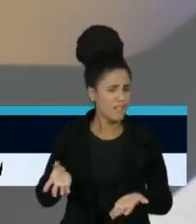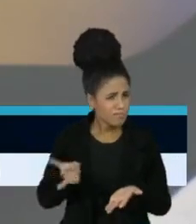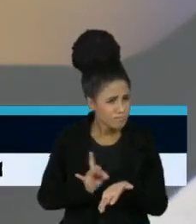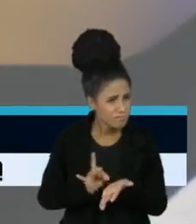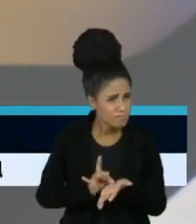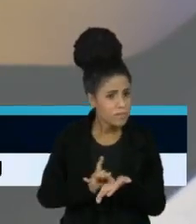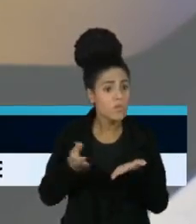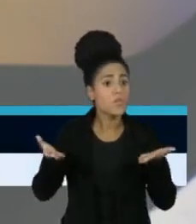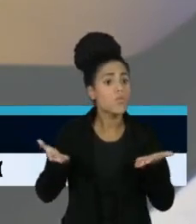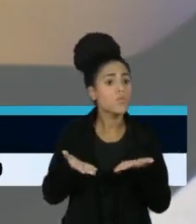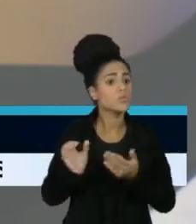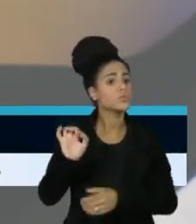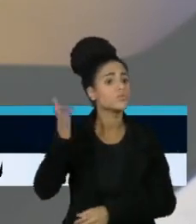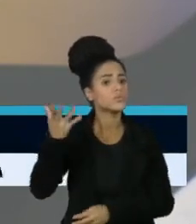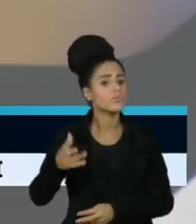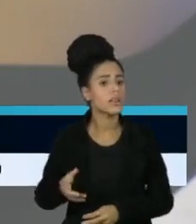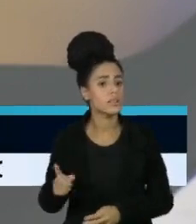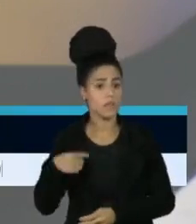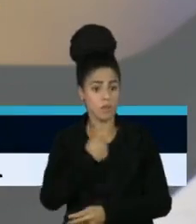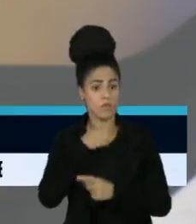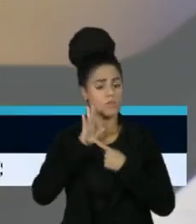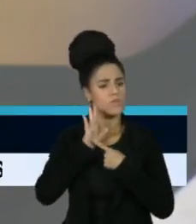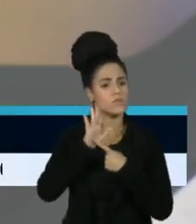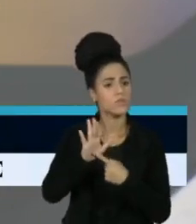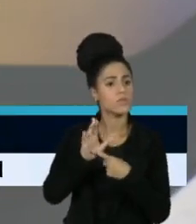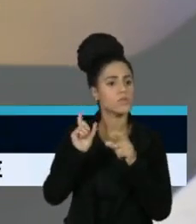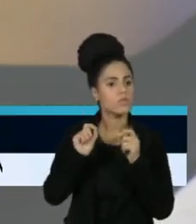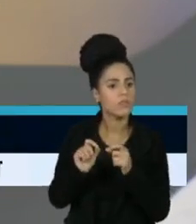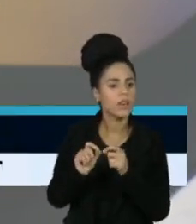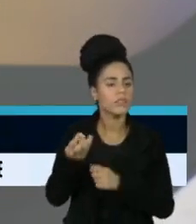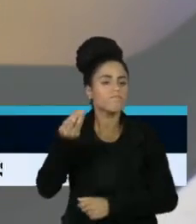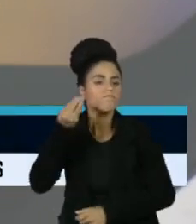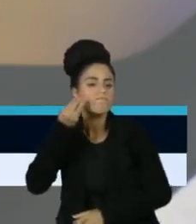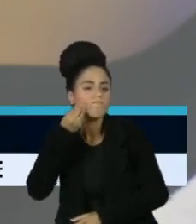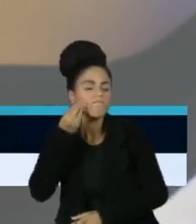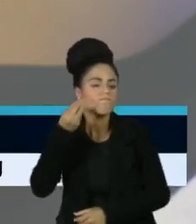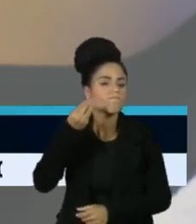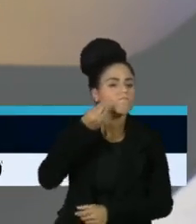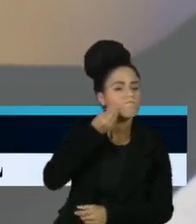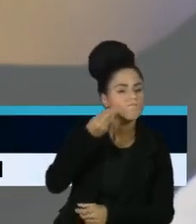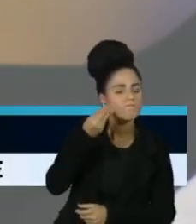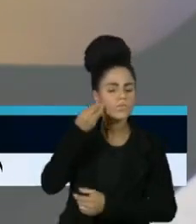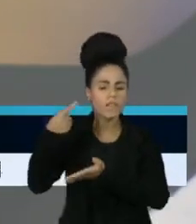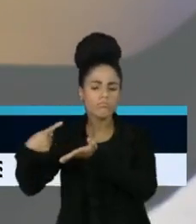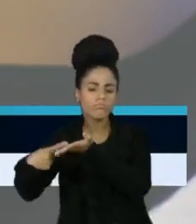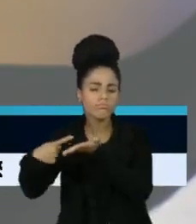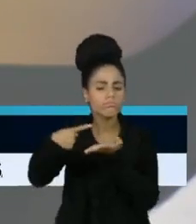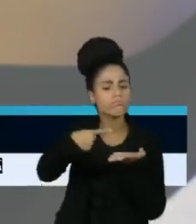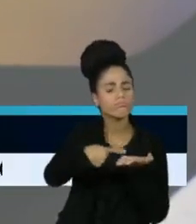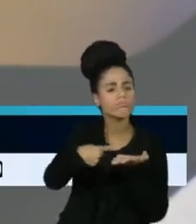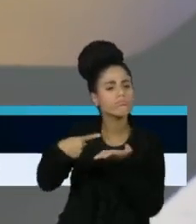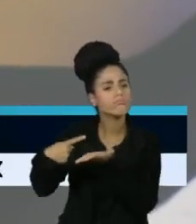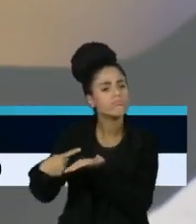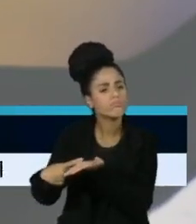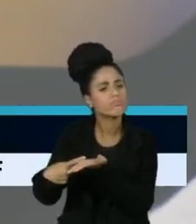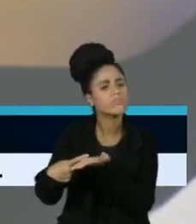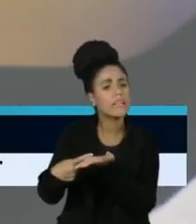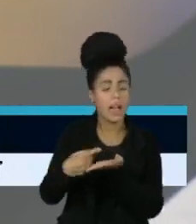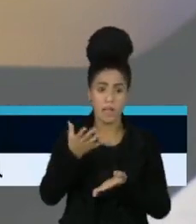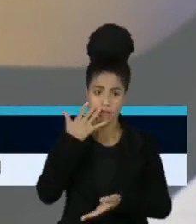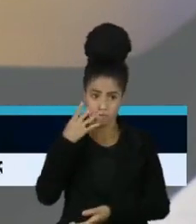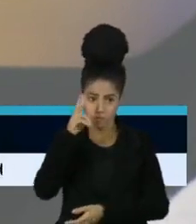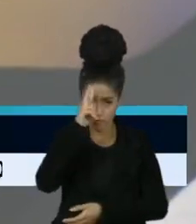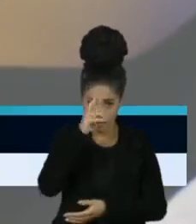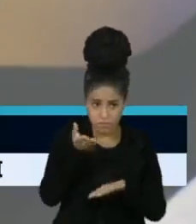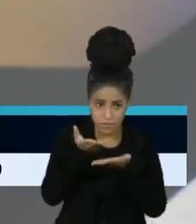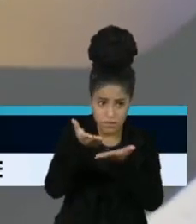Então, hoje, como a gente mostrou aí, foi um dia de tentativas, de apaziguamento, etc. E eu queria até chamar a